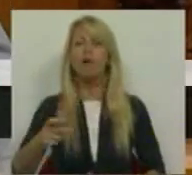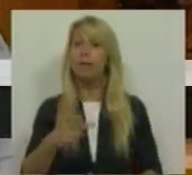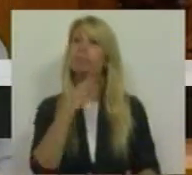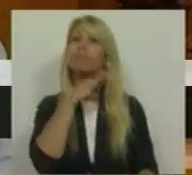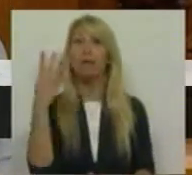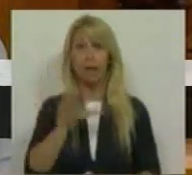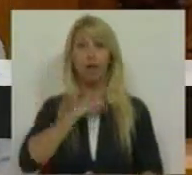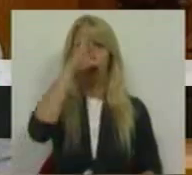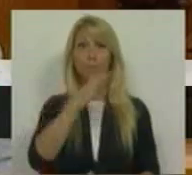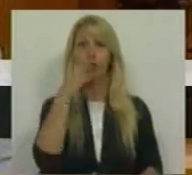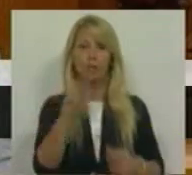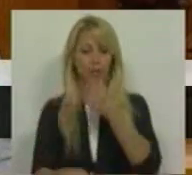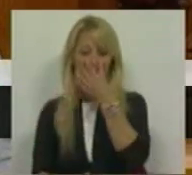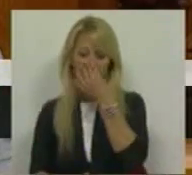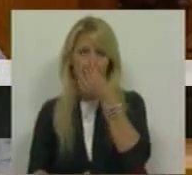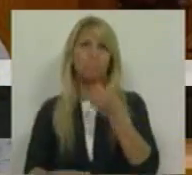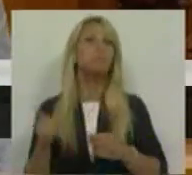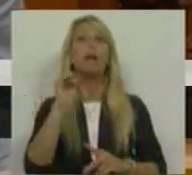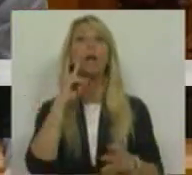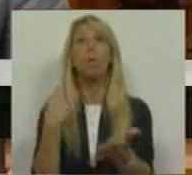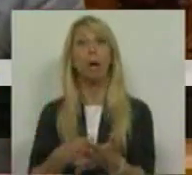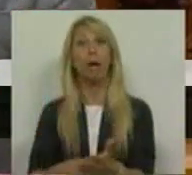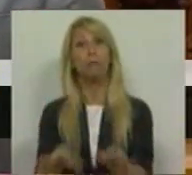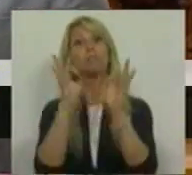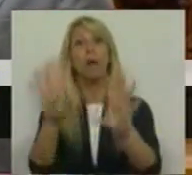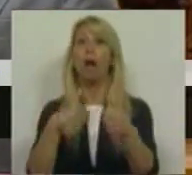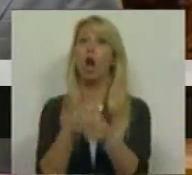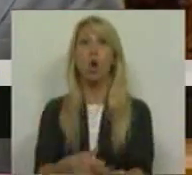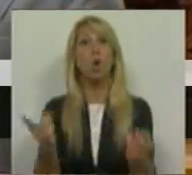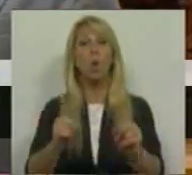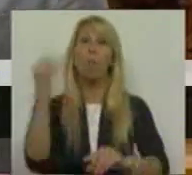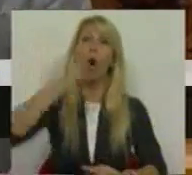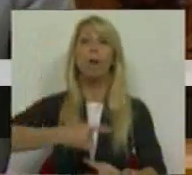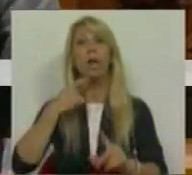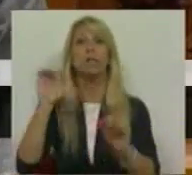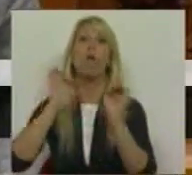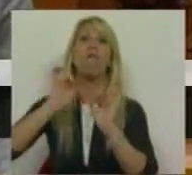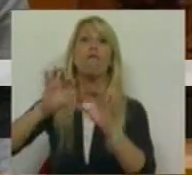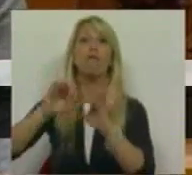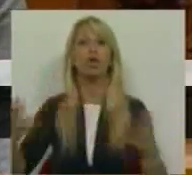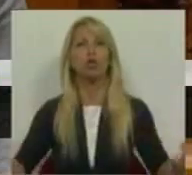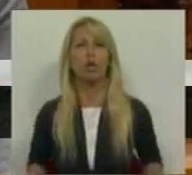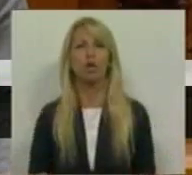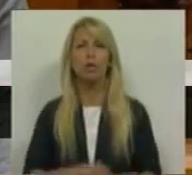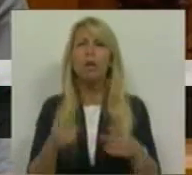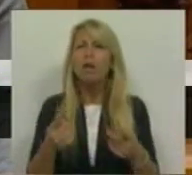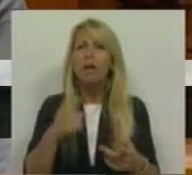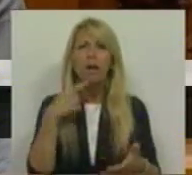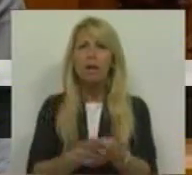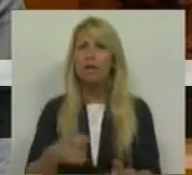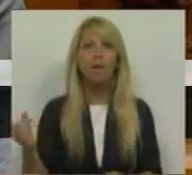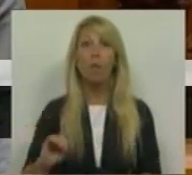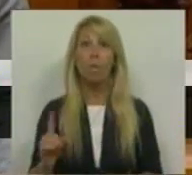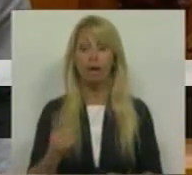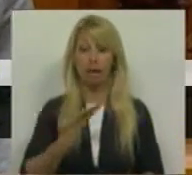Ministro: não pagar é não cumprir com a obrigação dos fornecedores. Não pagar, Sr. Ministro, não pagar a